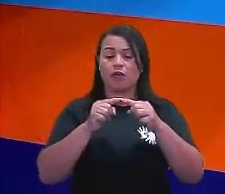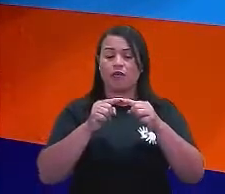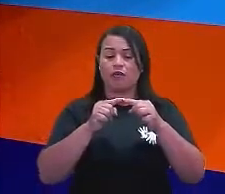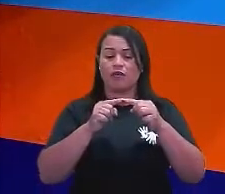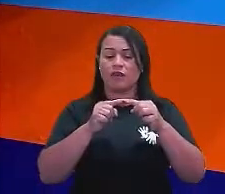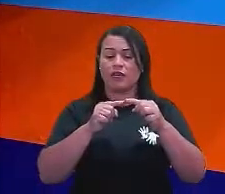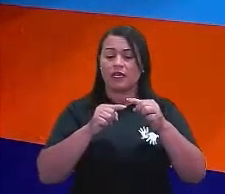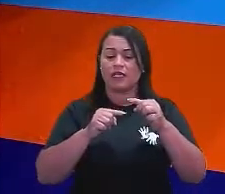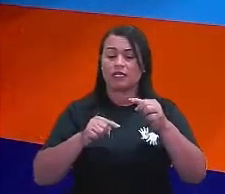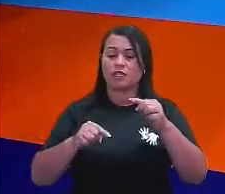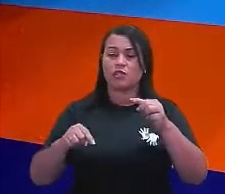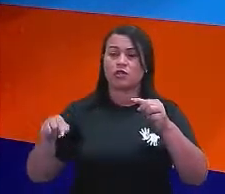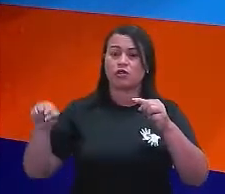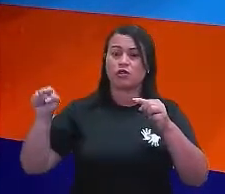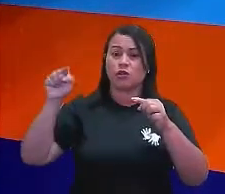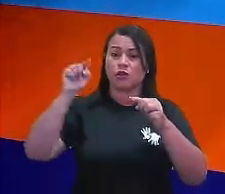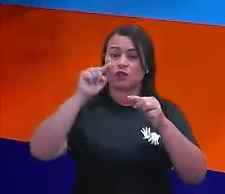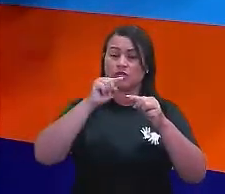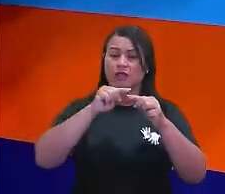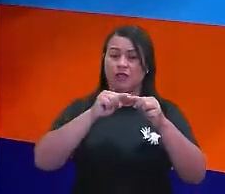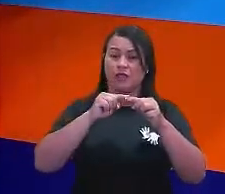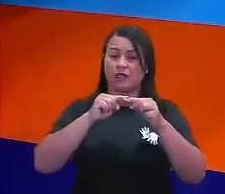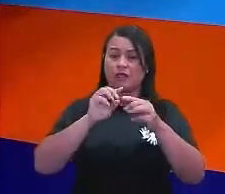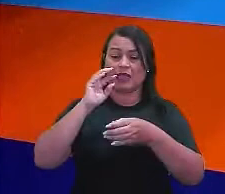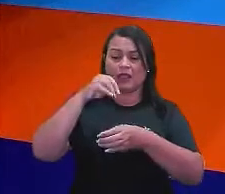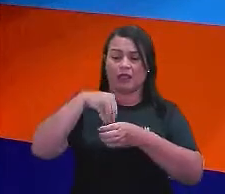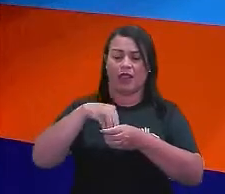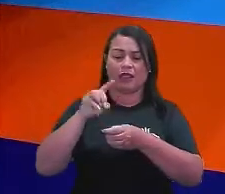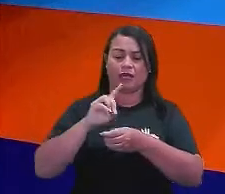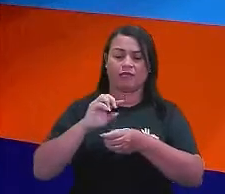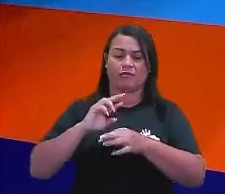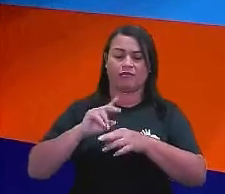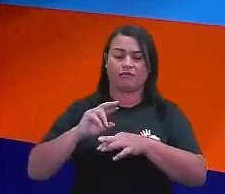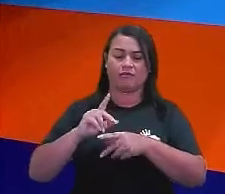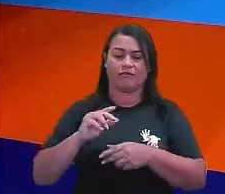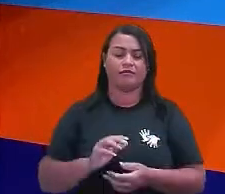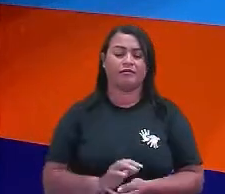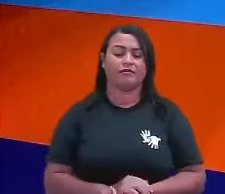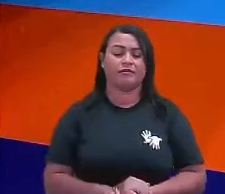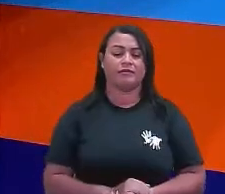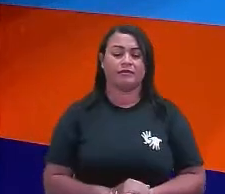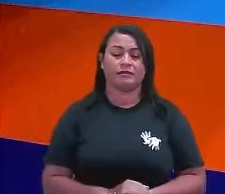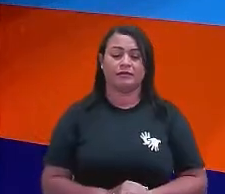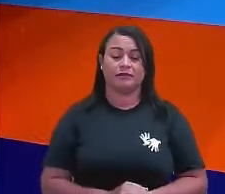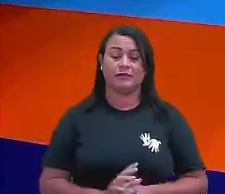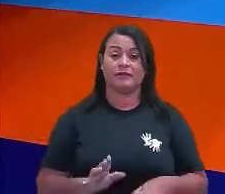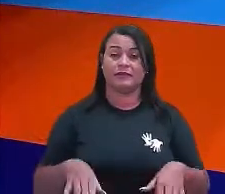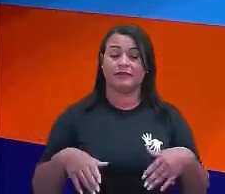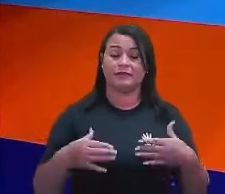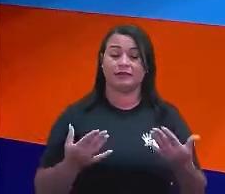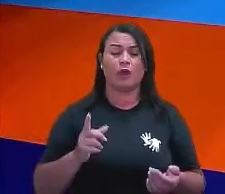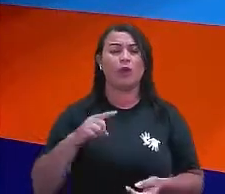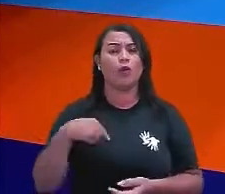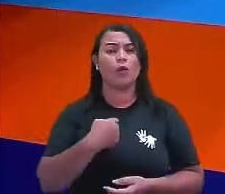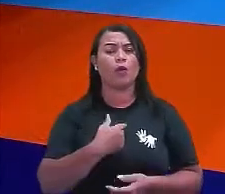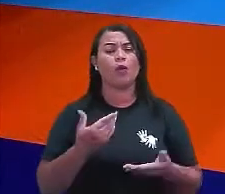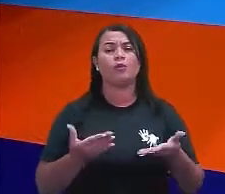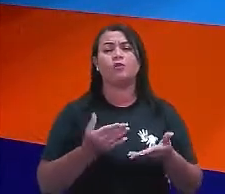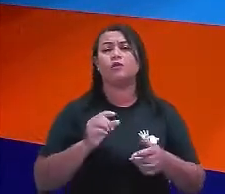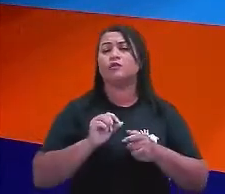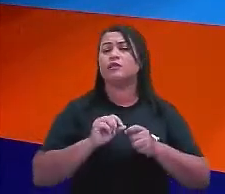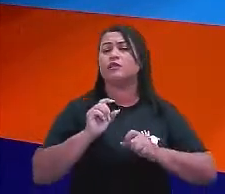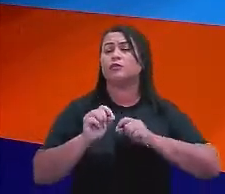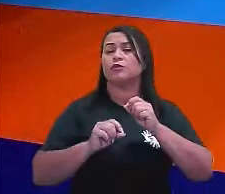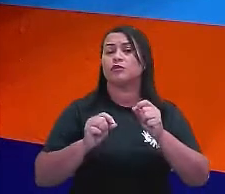contornozinho aqui, sem a parte de dentro estar pintada. Tá bom? Então, gente, o que foi que nós fizemos hoje?